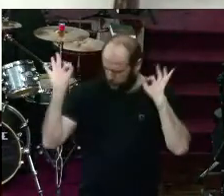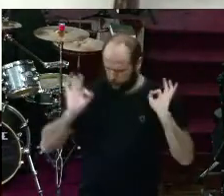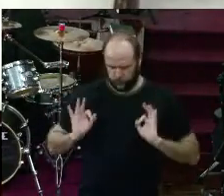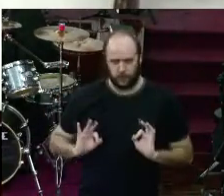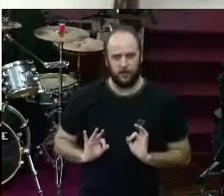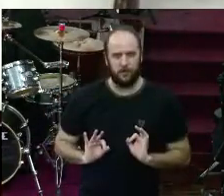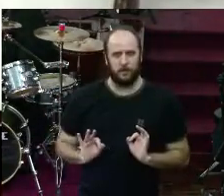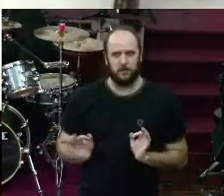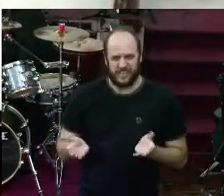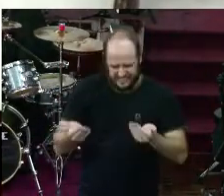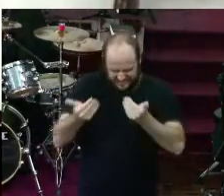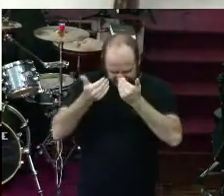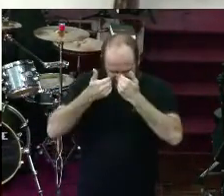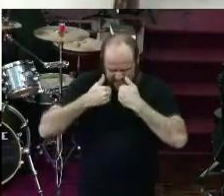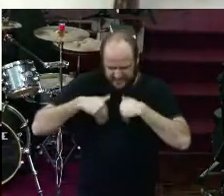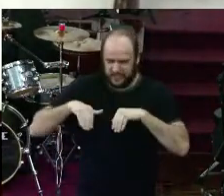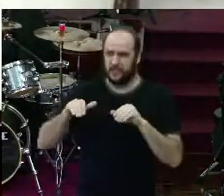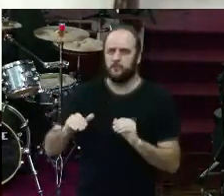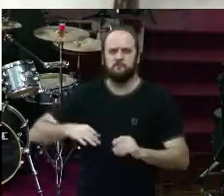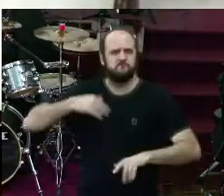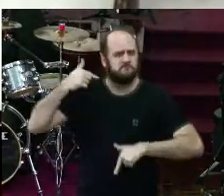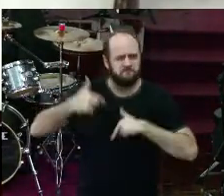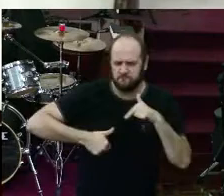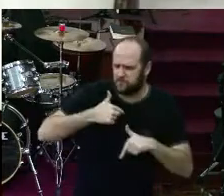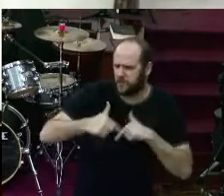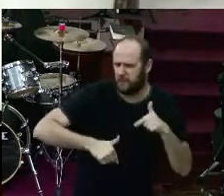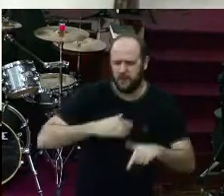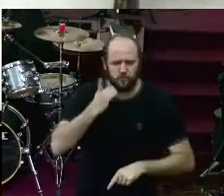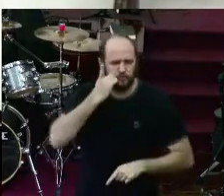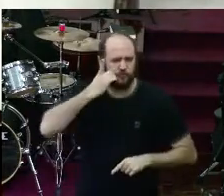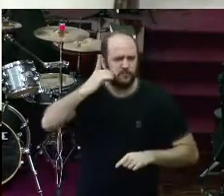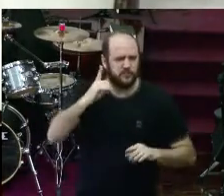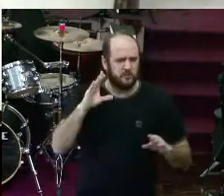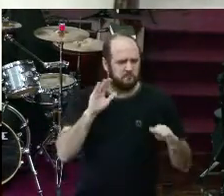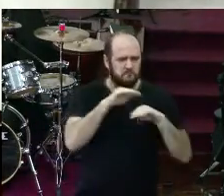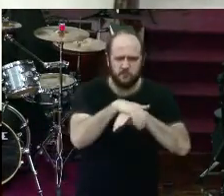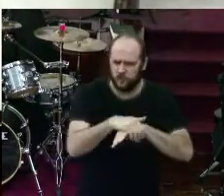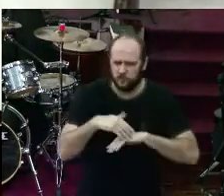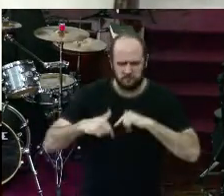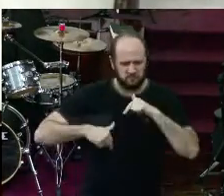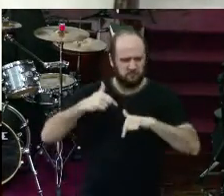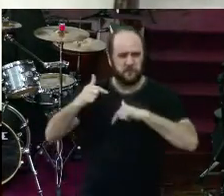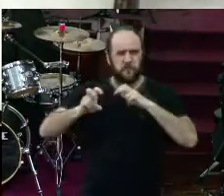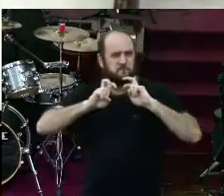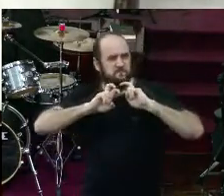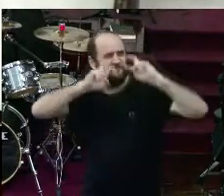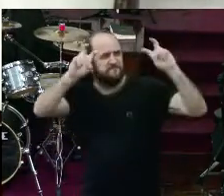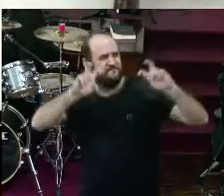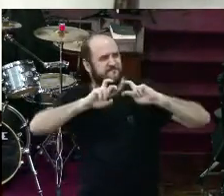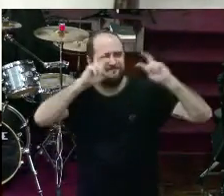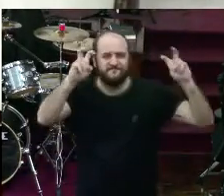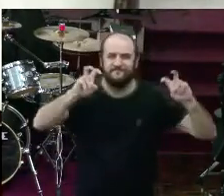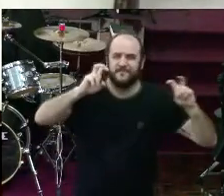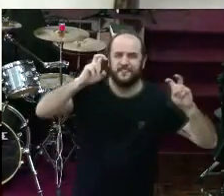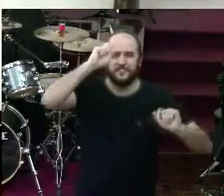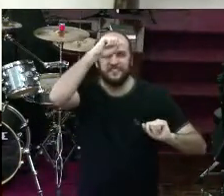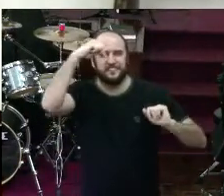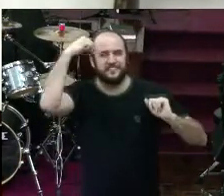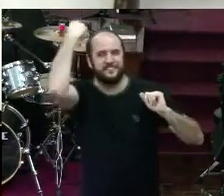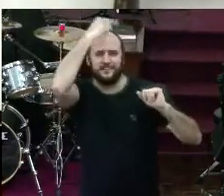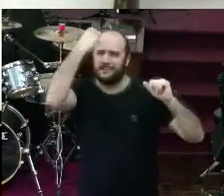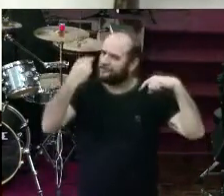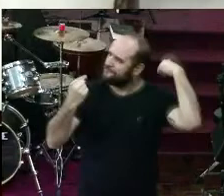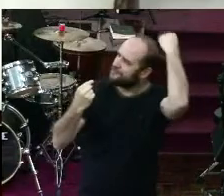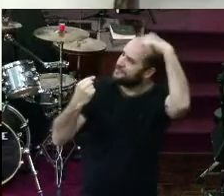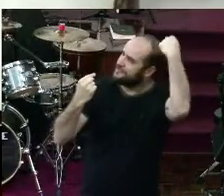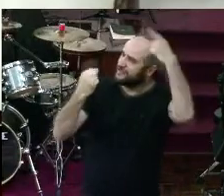dentro não tem descanso, nem de dia, nem de noite, proclamando: Santo,